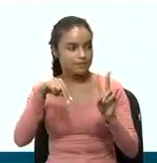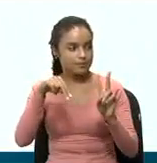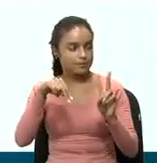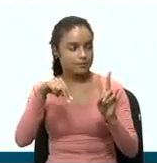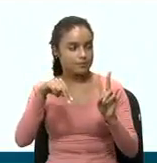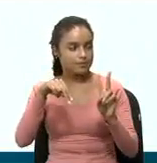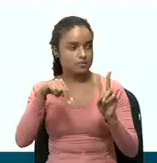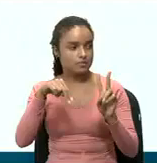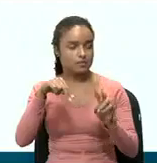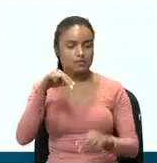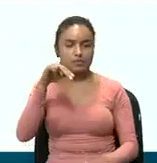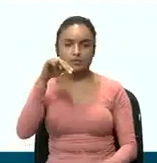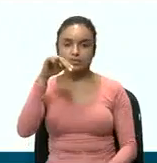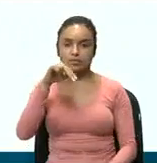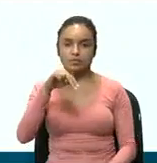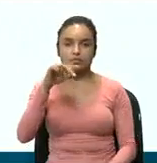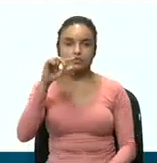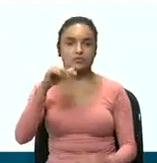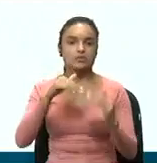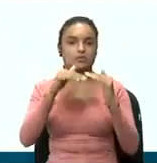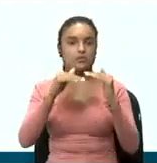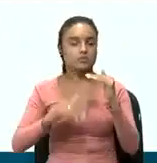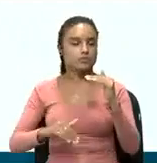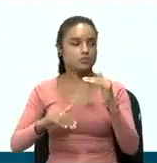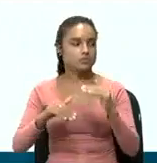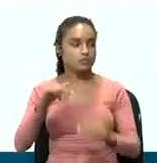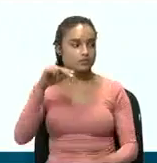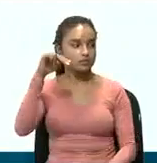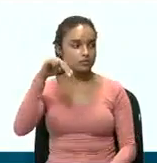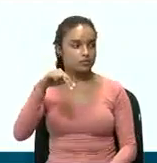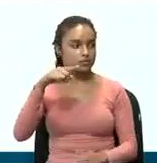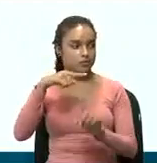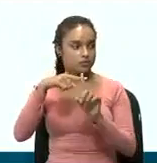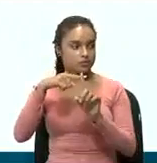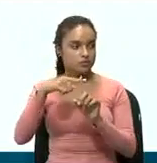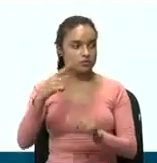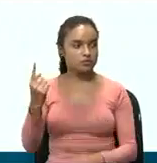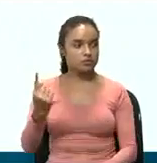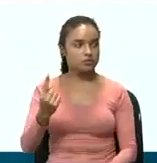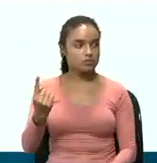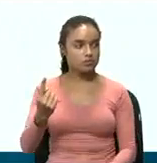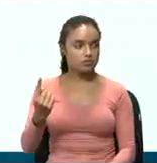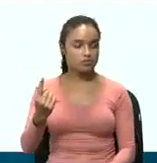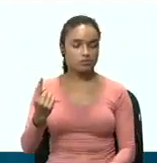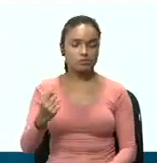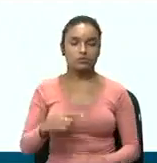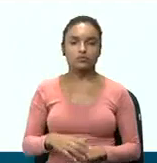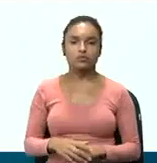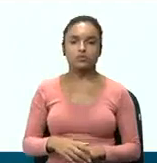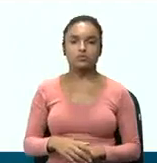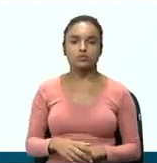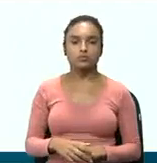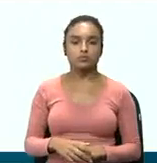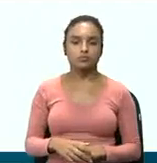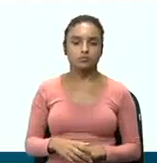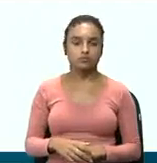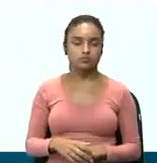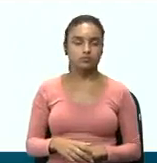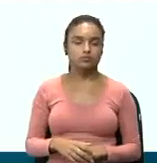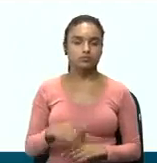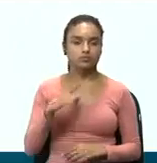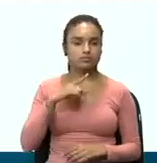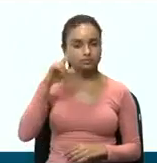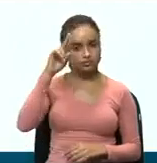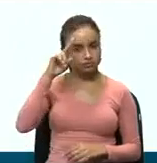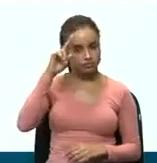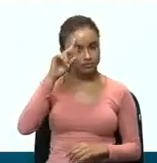é menor que n mais 1. Ok? N é menor que n mais 1. Eu peguei o termo,